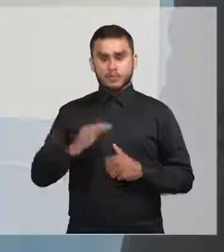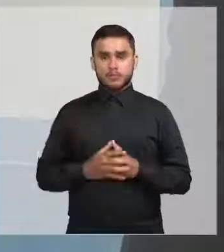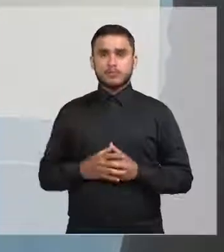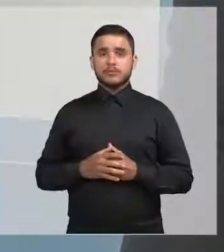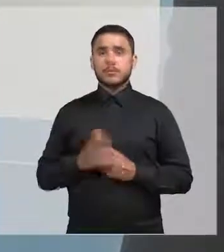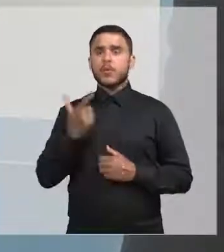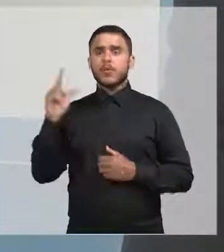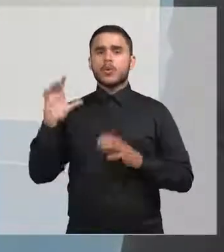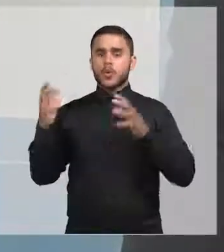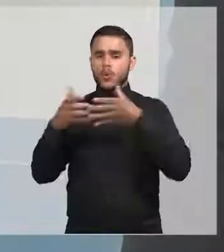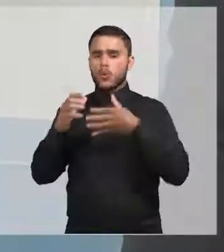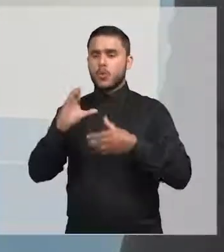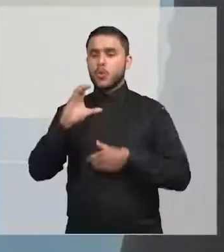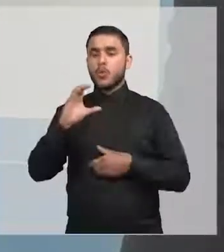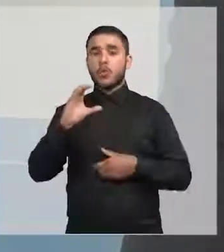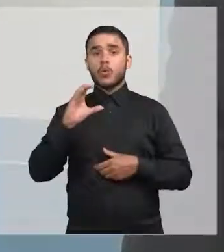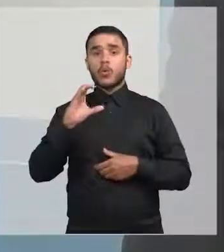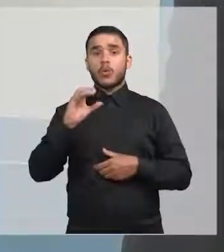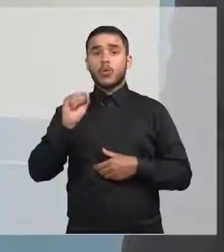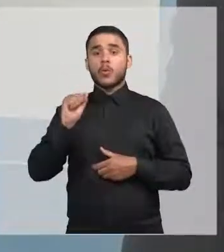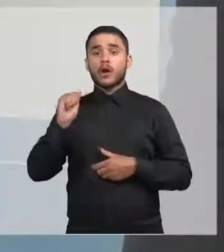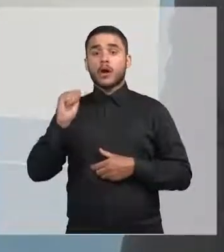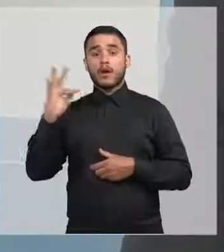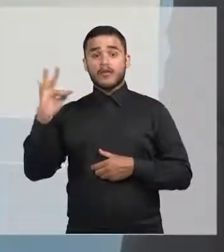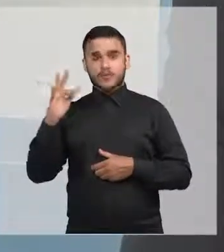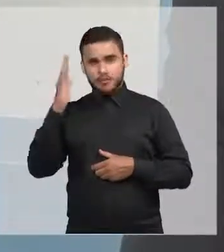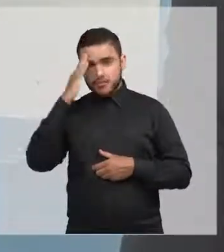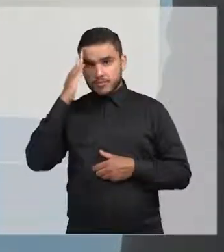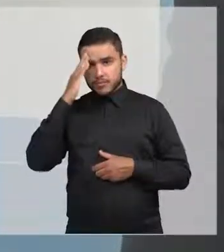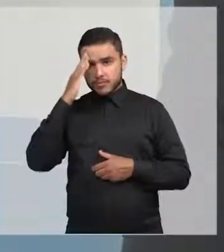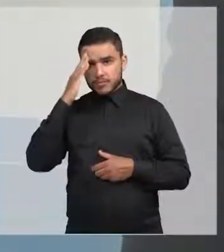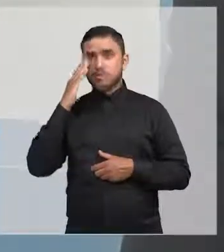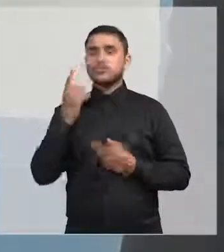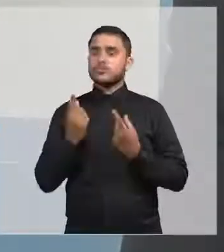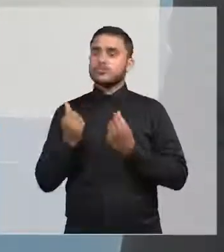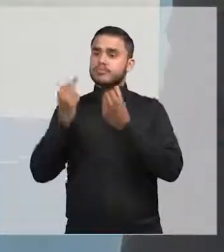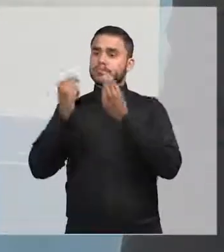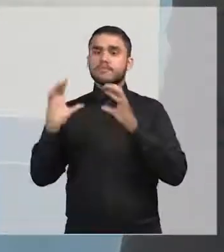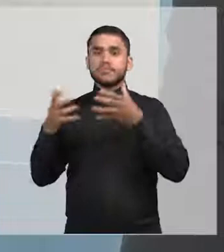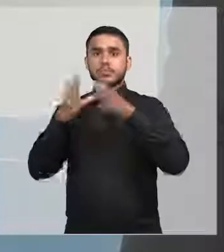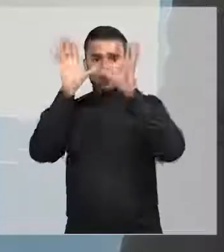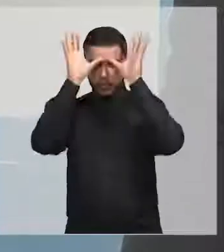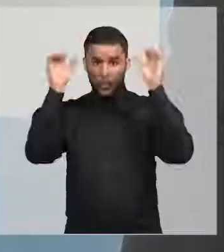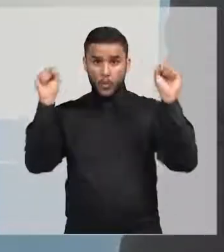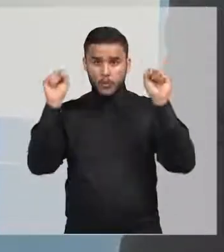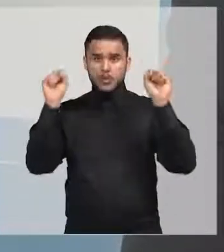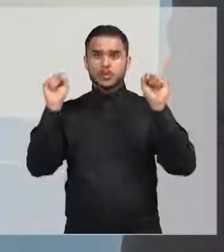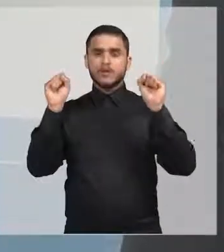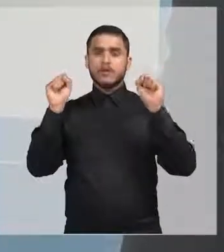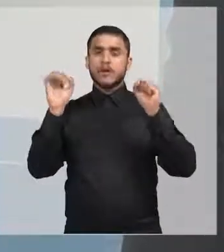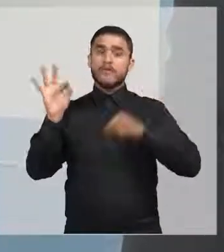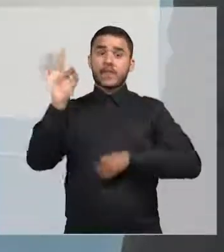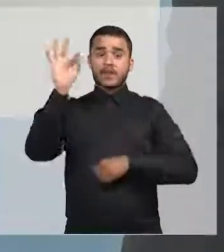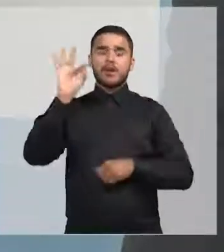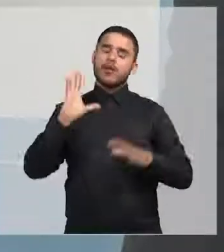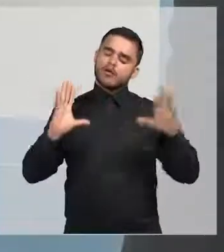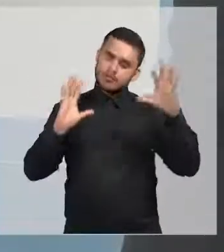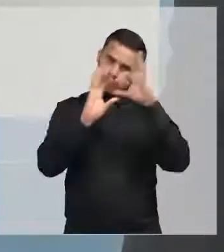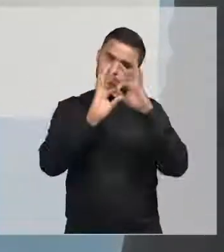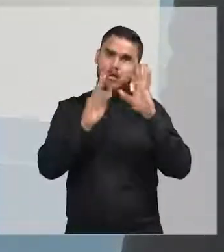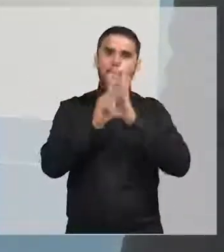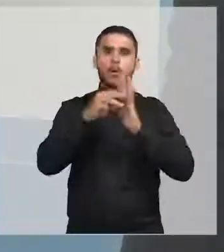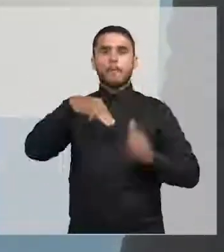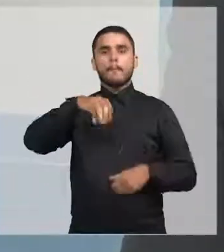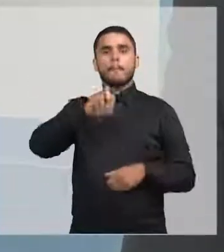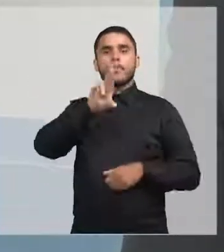respirar mais aliviado, porque chegou em todo e qualquer limite do inaceitável. O Brasil vive hoje a